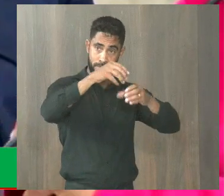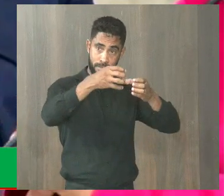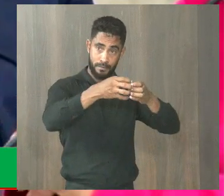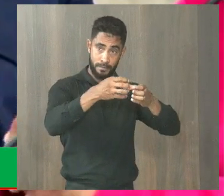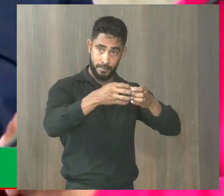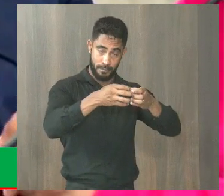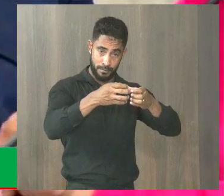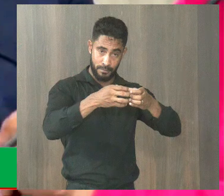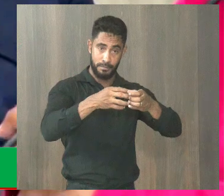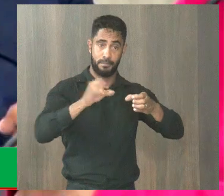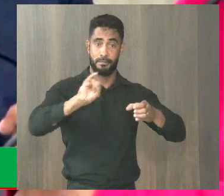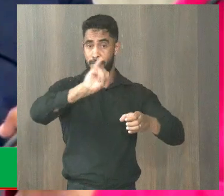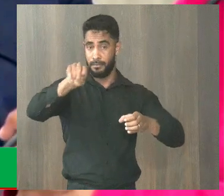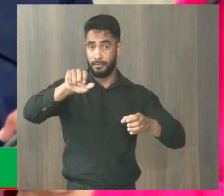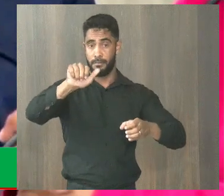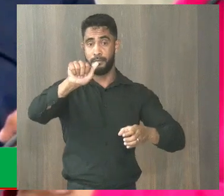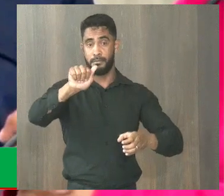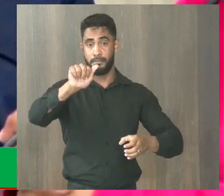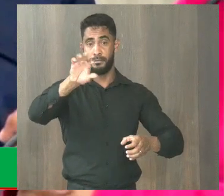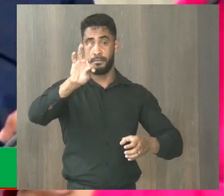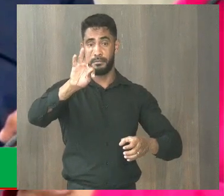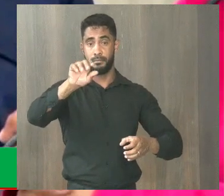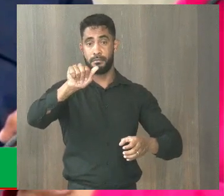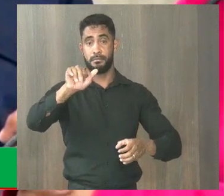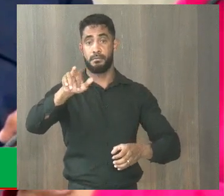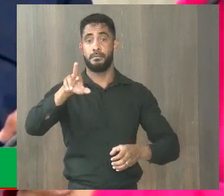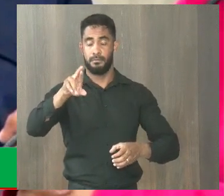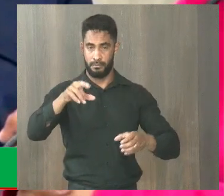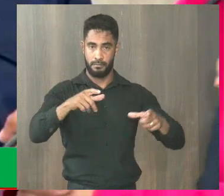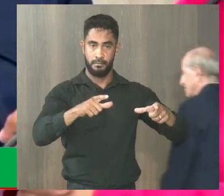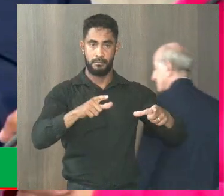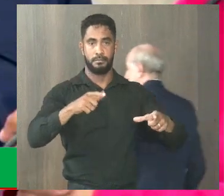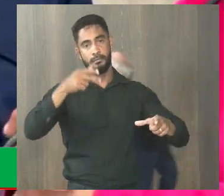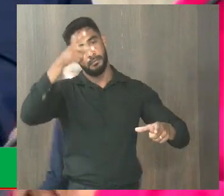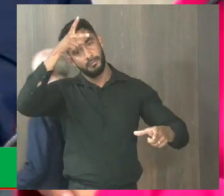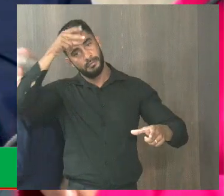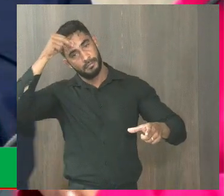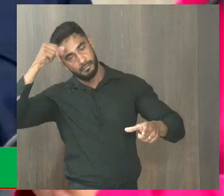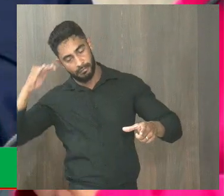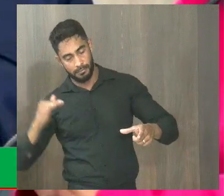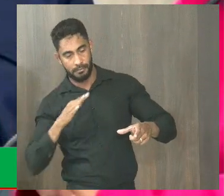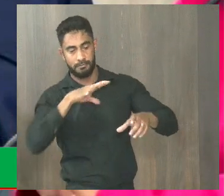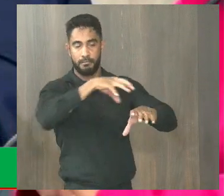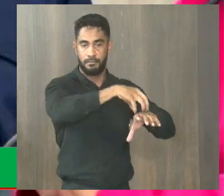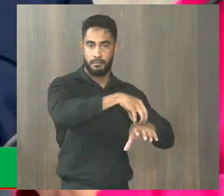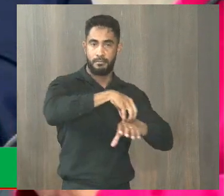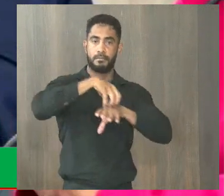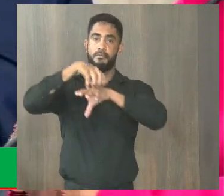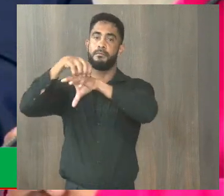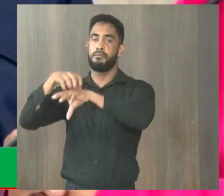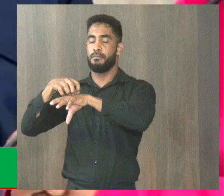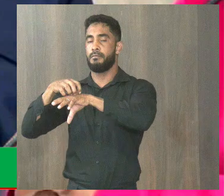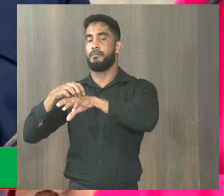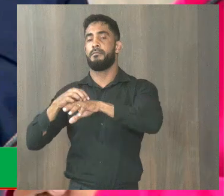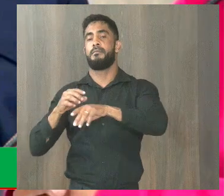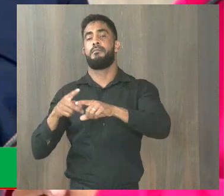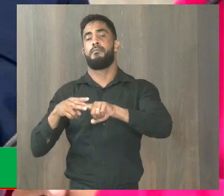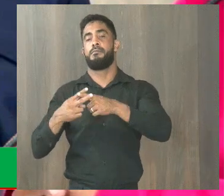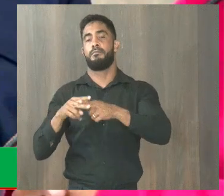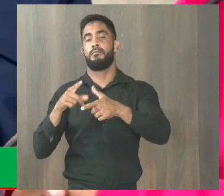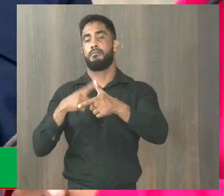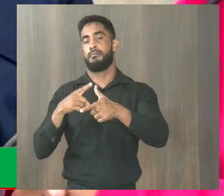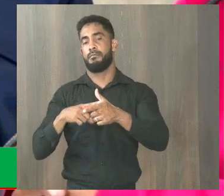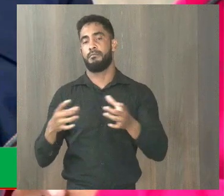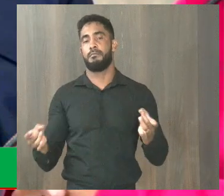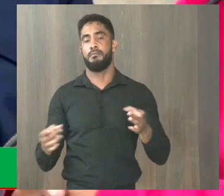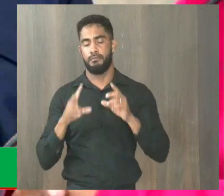comunidade. Então, eles colocam aquela caçamba, e a caçamba, a prefeitura vai lá, recolhe, e aí resolve aquele problema. Eu até